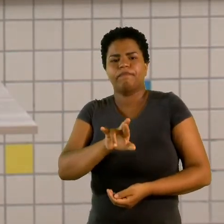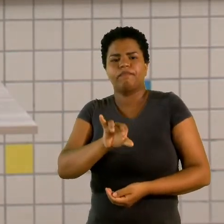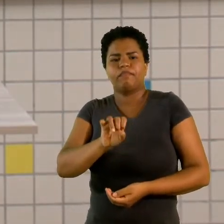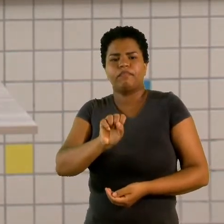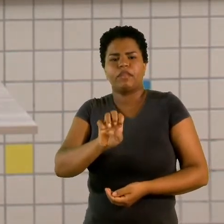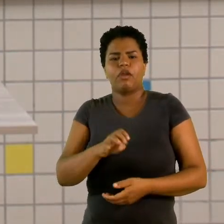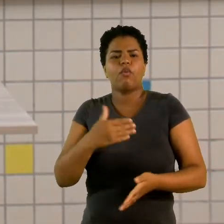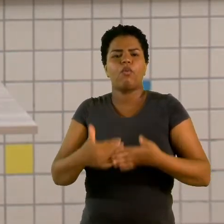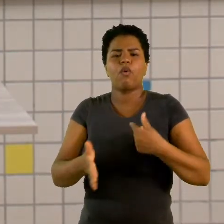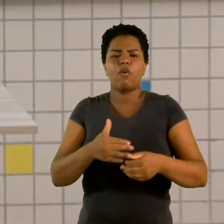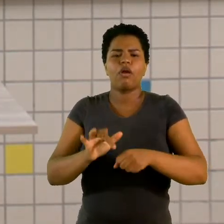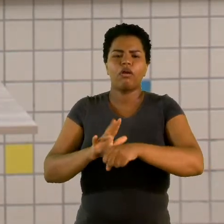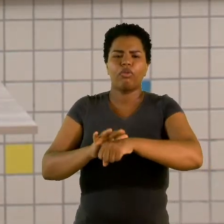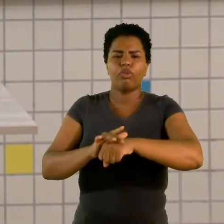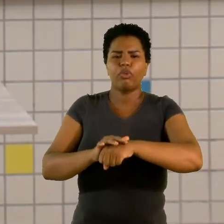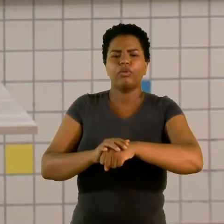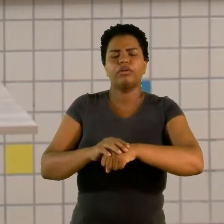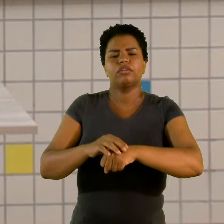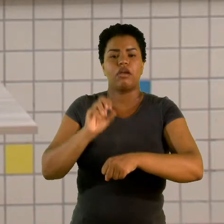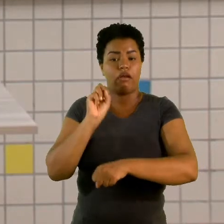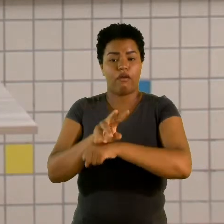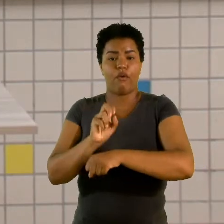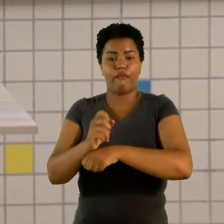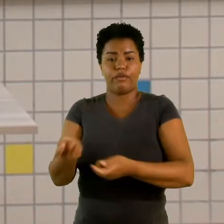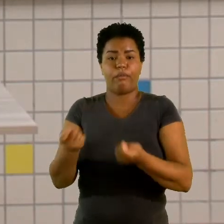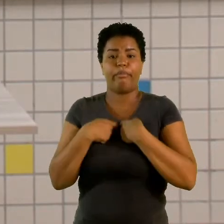doença causada pelo vírus.